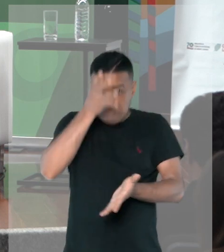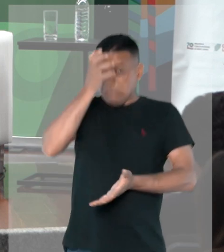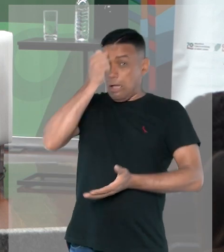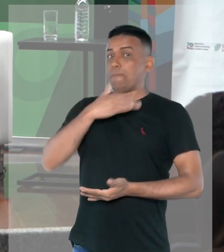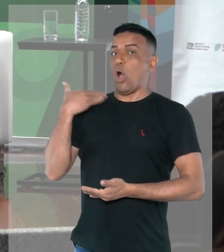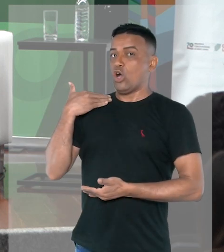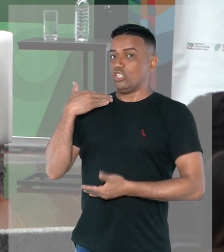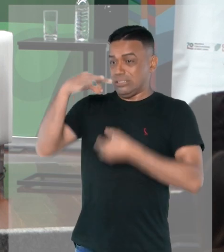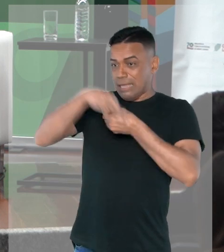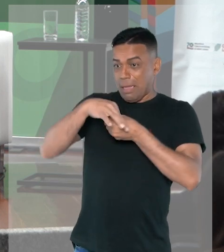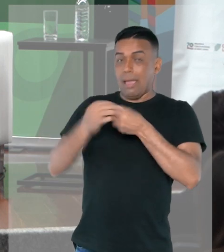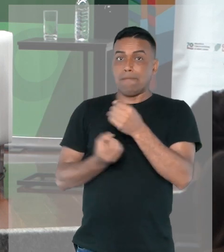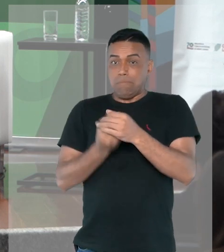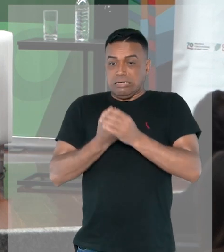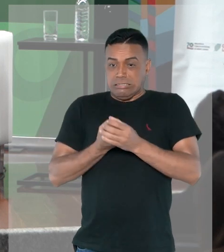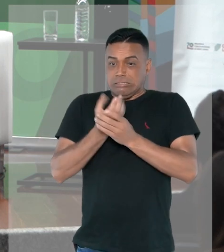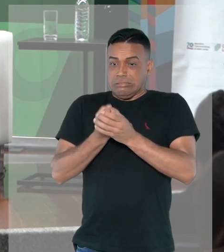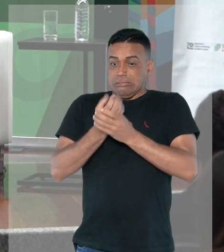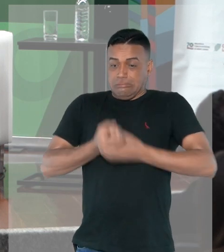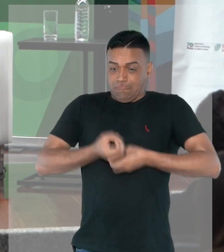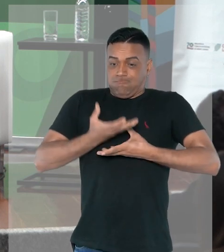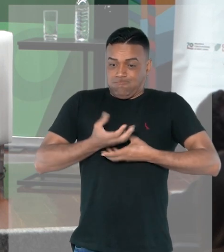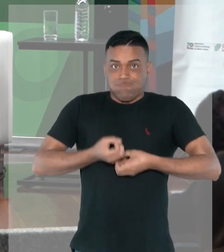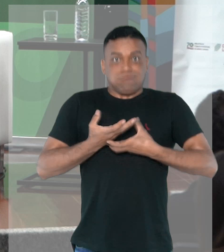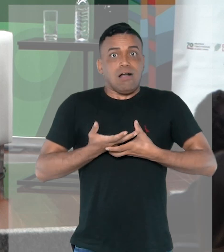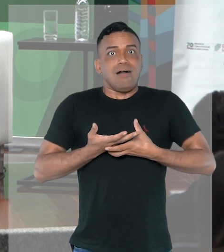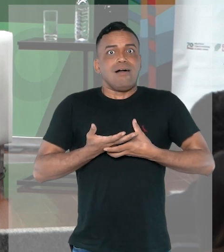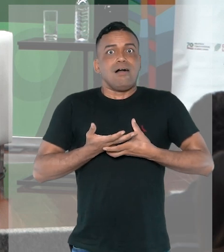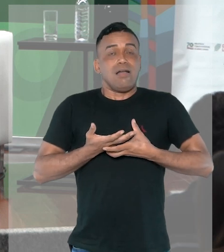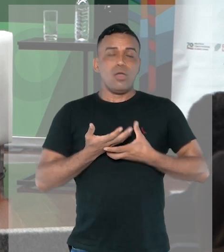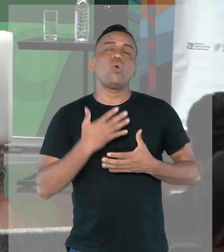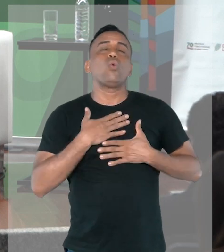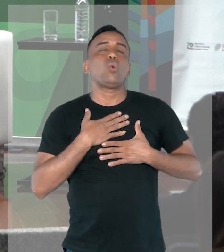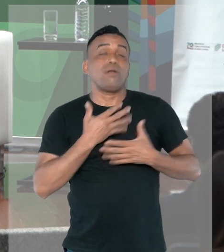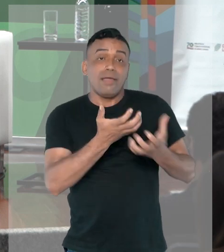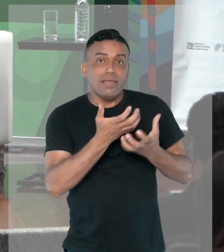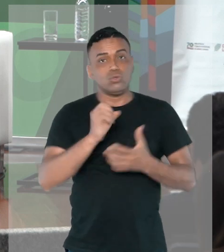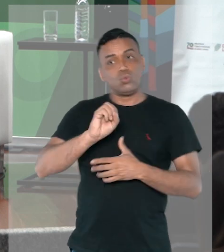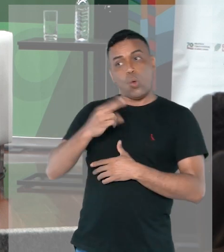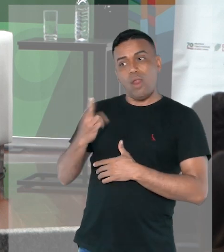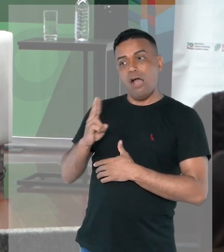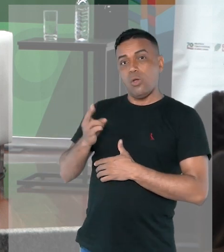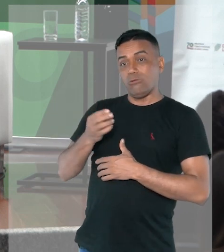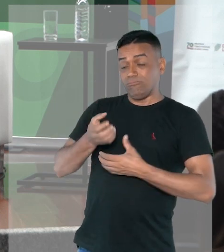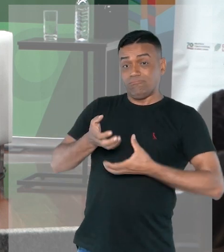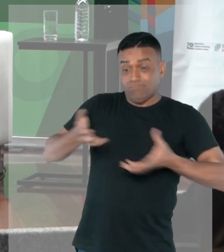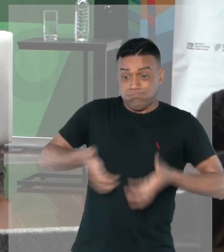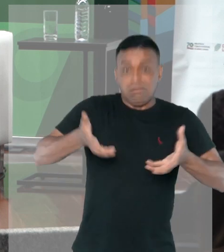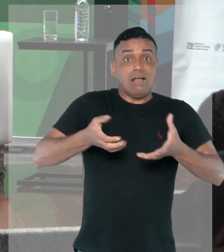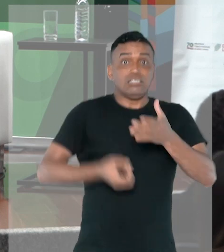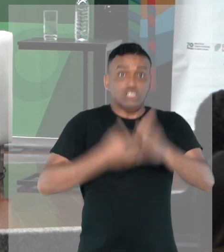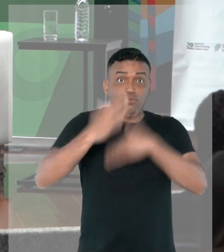aqui. Ela veio para a superfície e está lá crescendo. Eu, sem querer ou querendo, reguei a semente errada. E